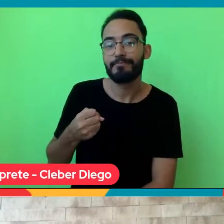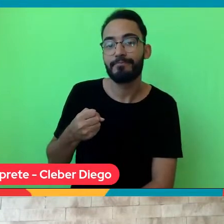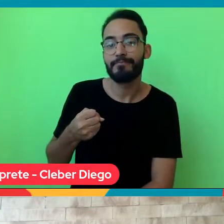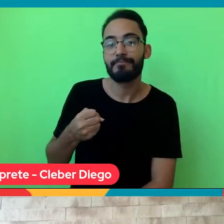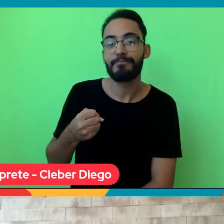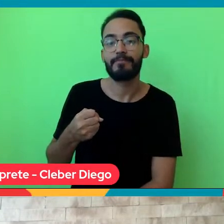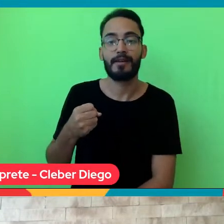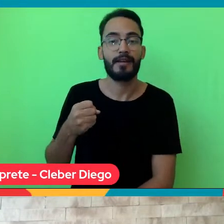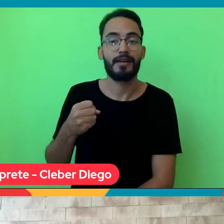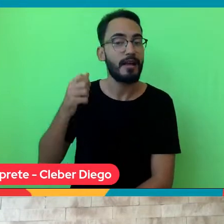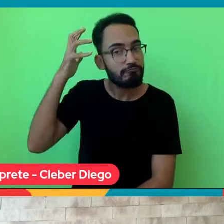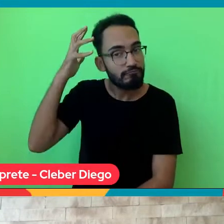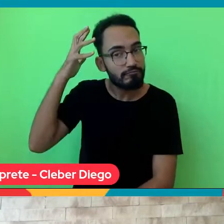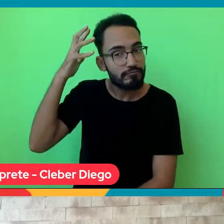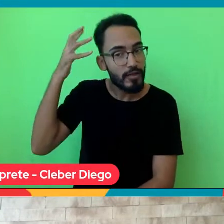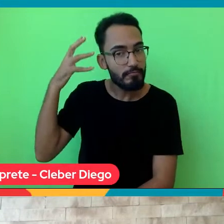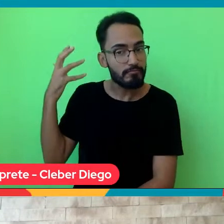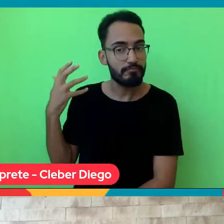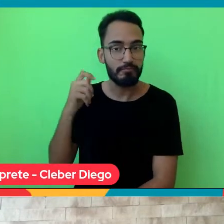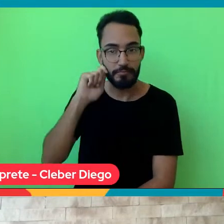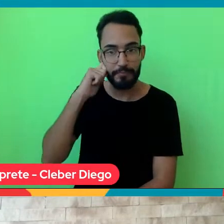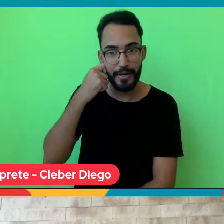tenho cabelos pretos,